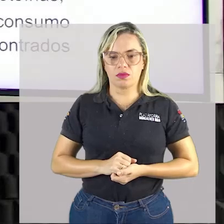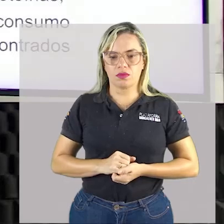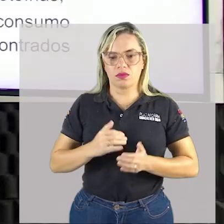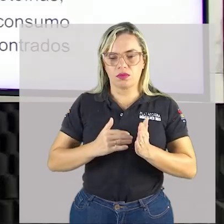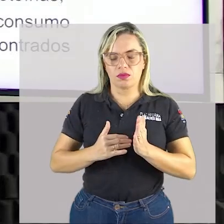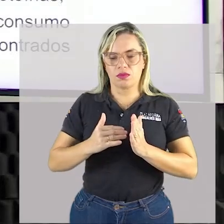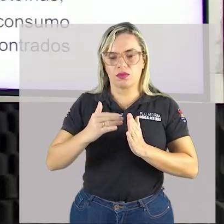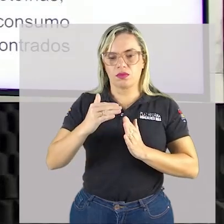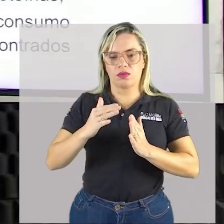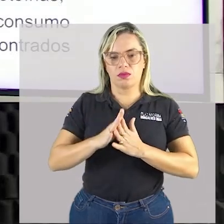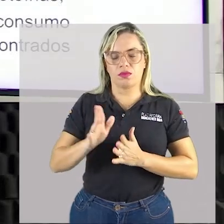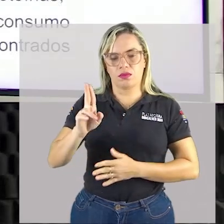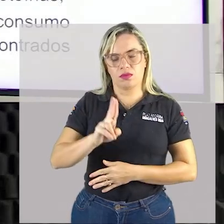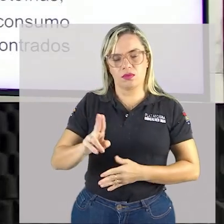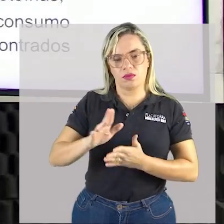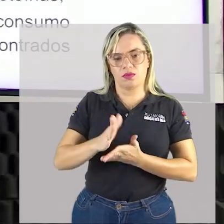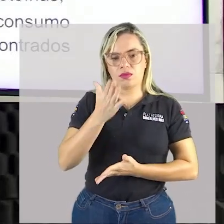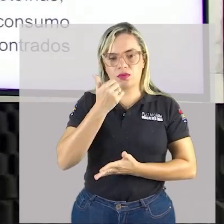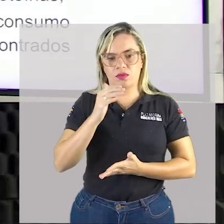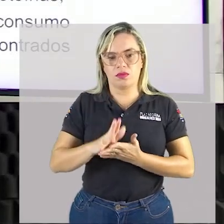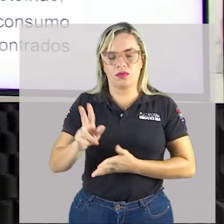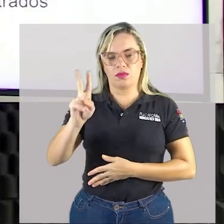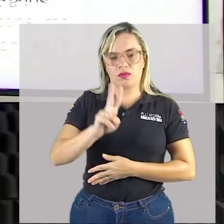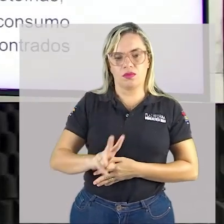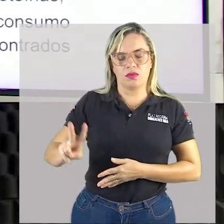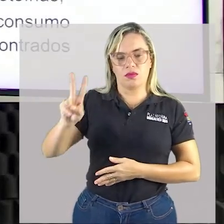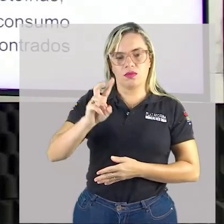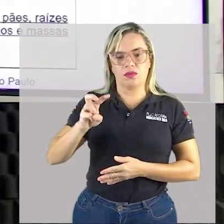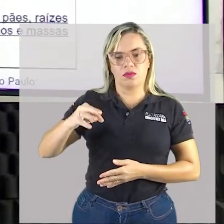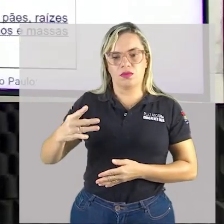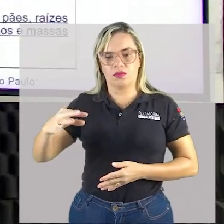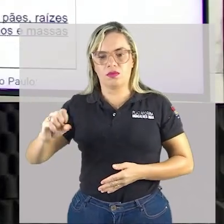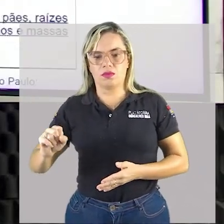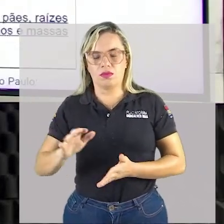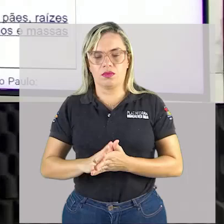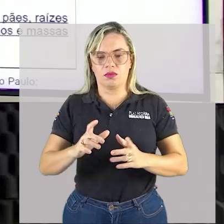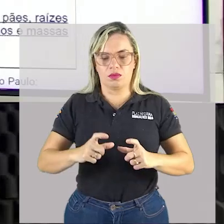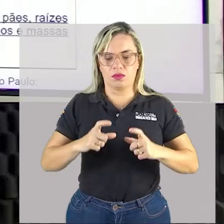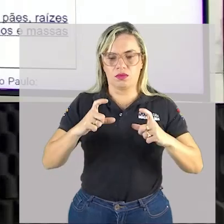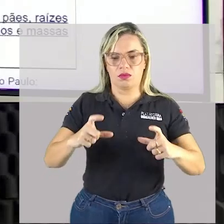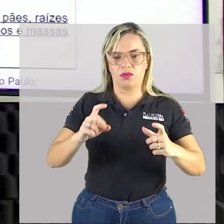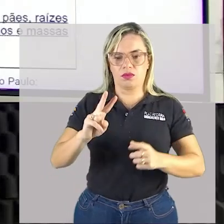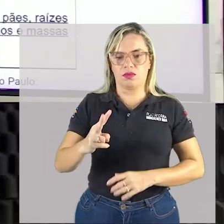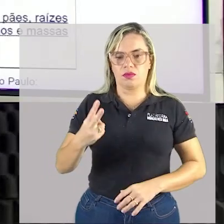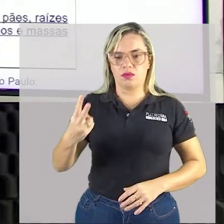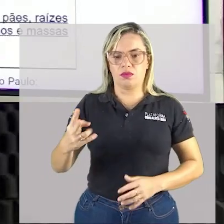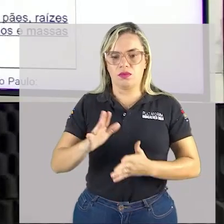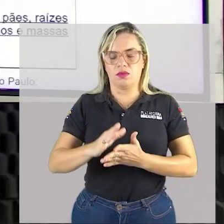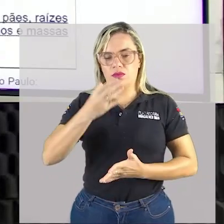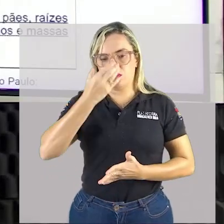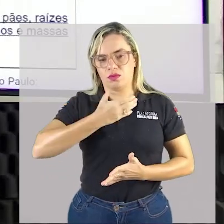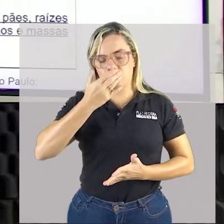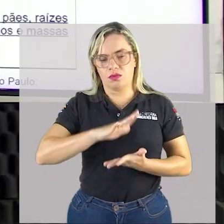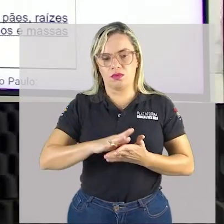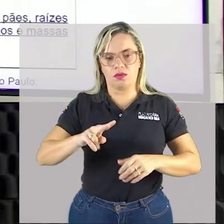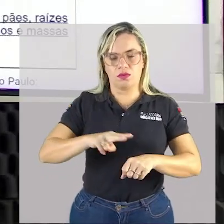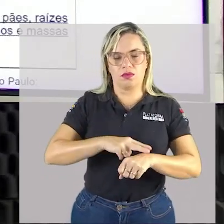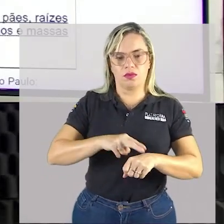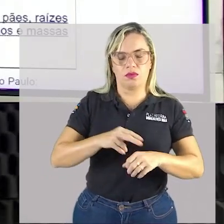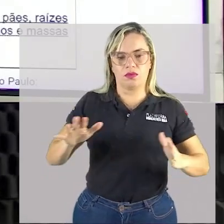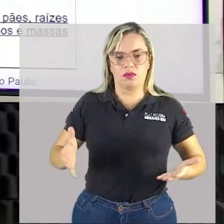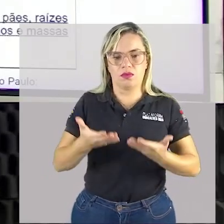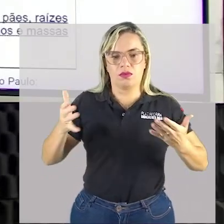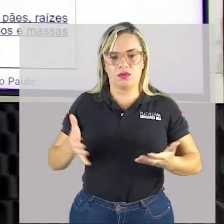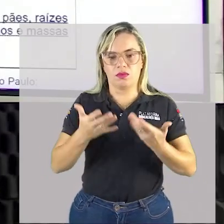o consumo de vitaminas e minerais encontrados no nível 2. Vamos ver? Frutas e hortaliças.